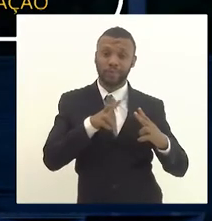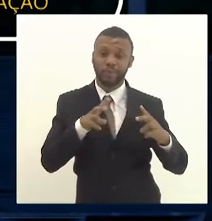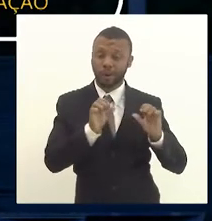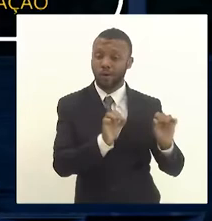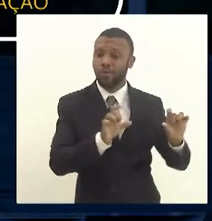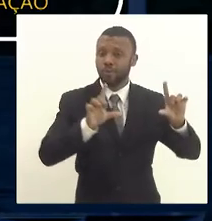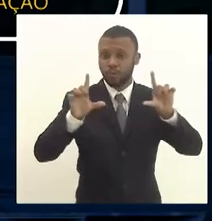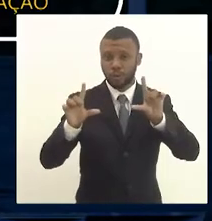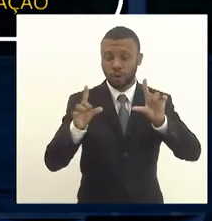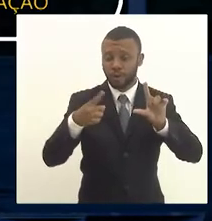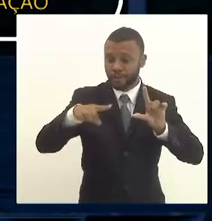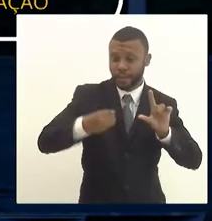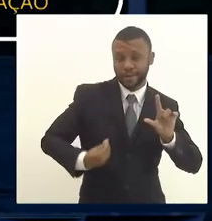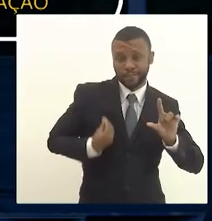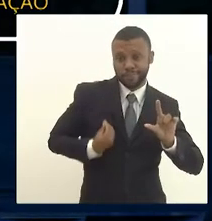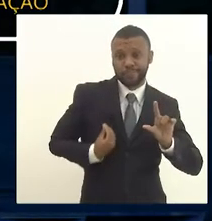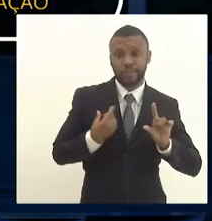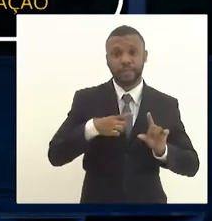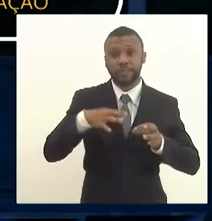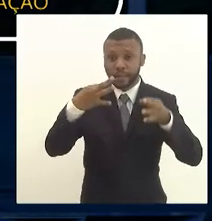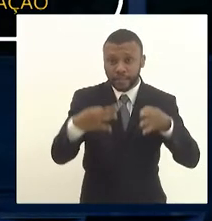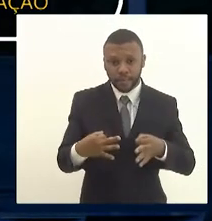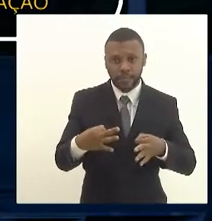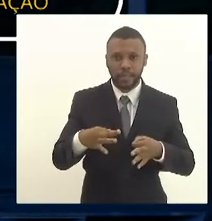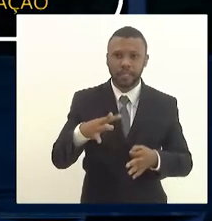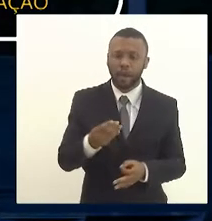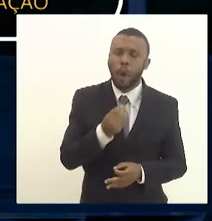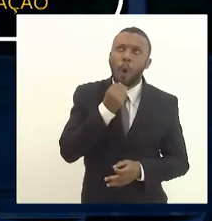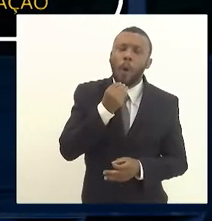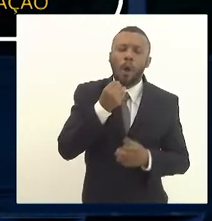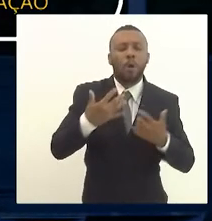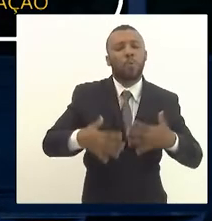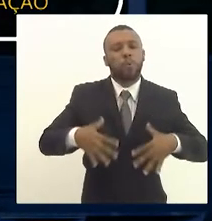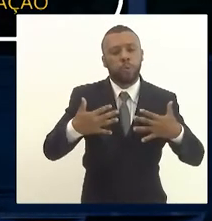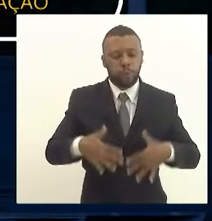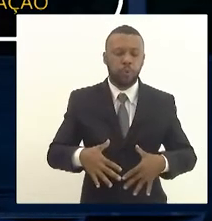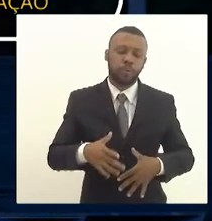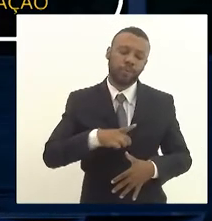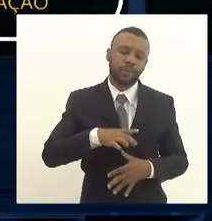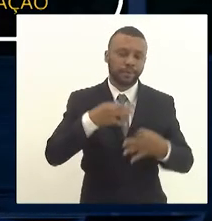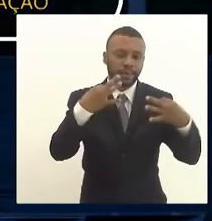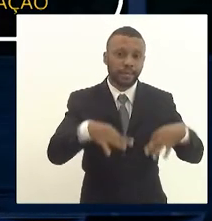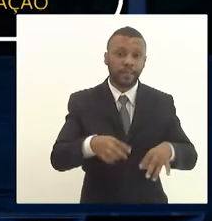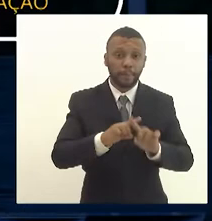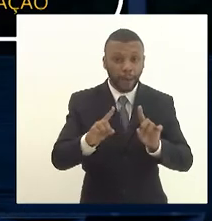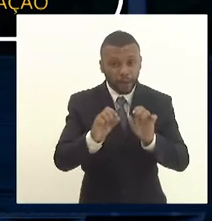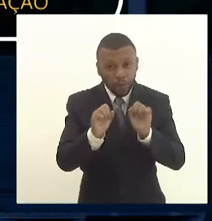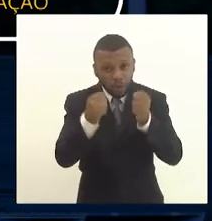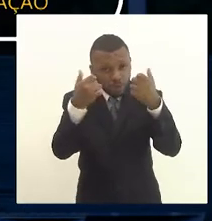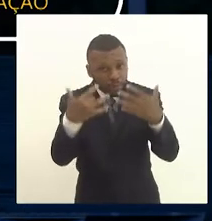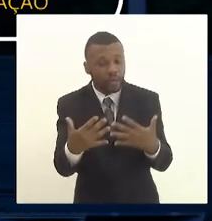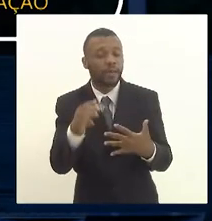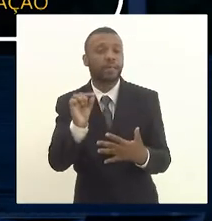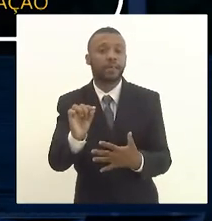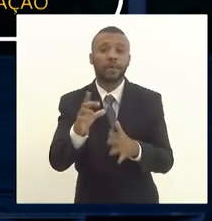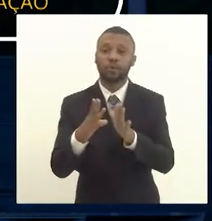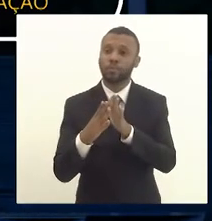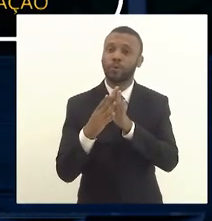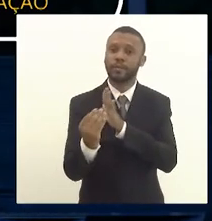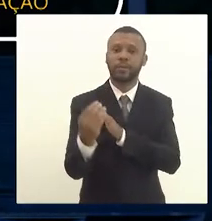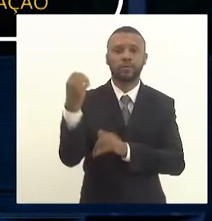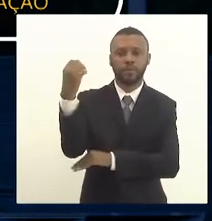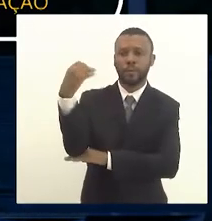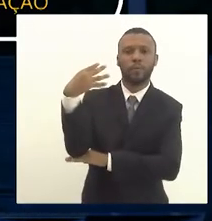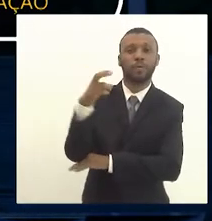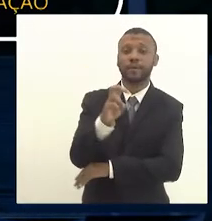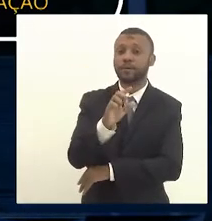a certeza de que existem grandes oportunidades, mas posso estatuir aqui que o modelo de iluminação pública 5G, ele